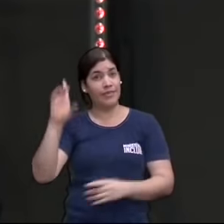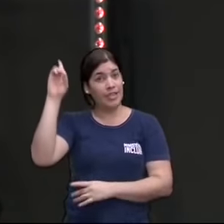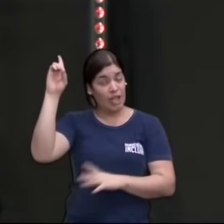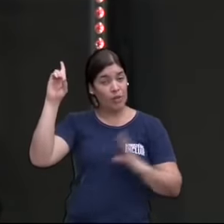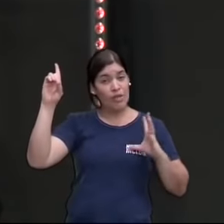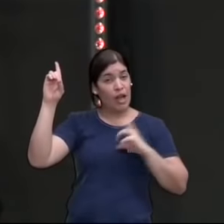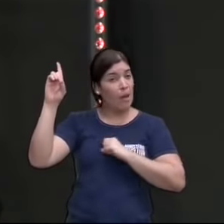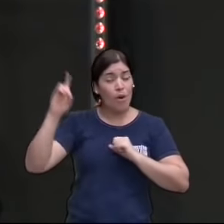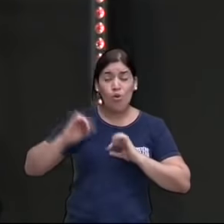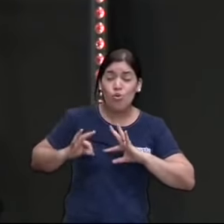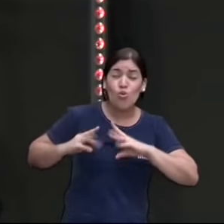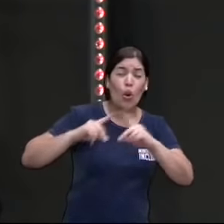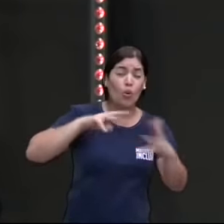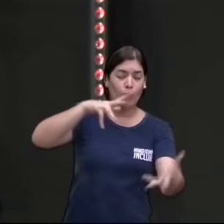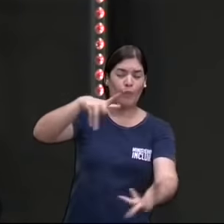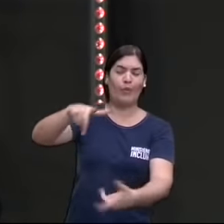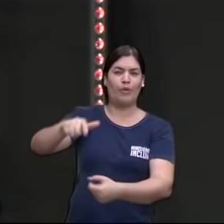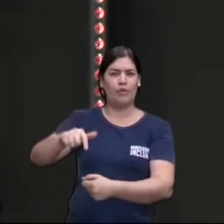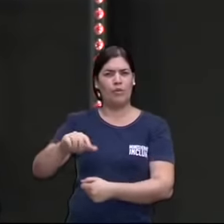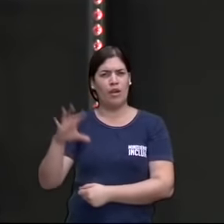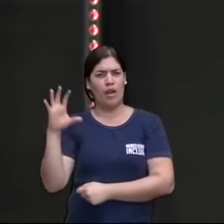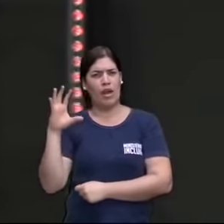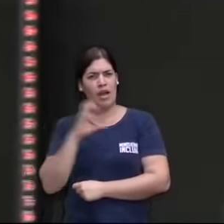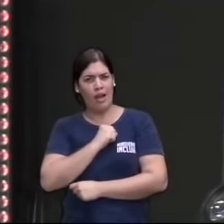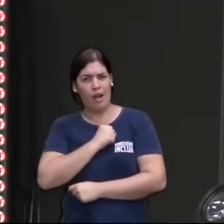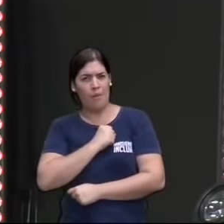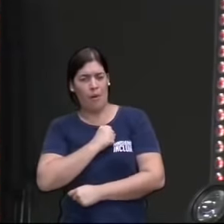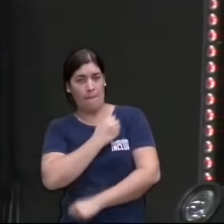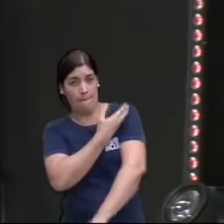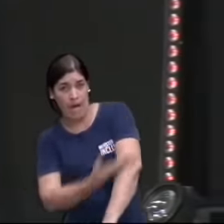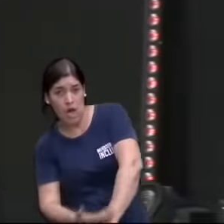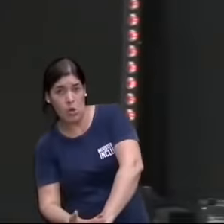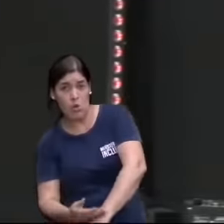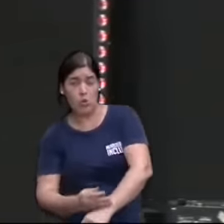branco? Sim ou não? Amou negro?